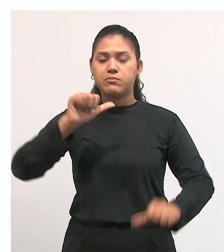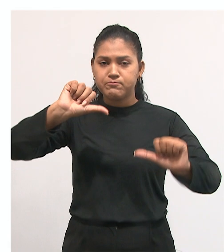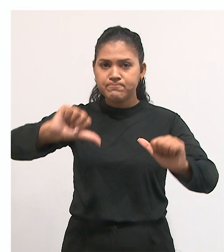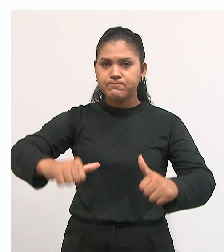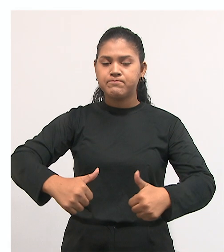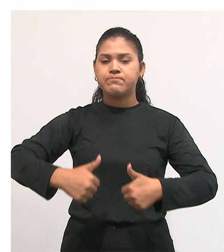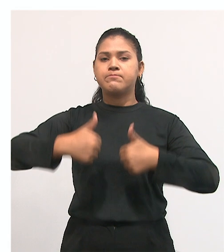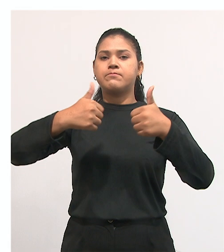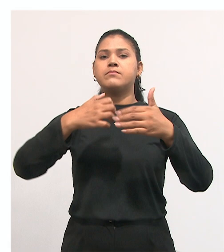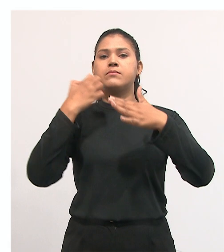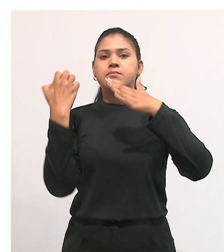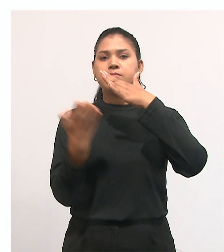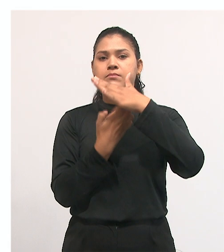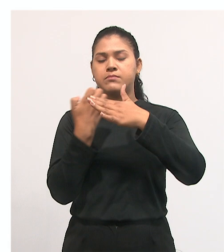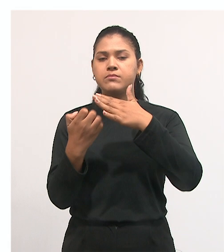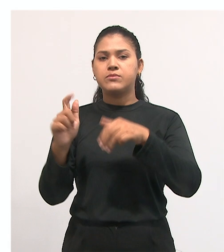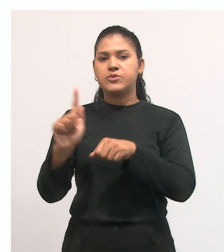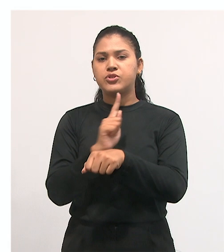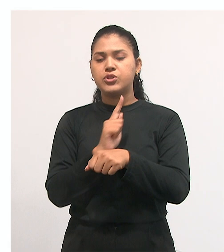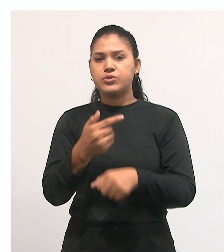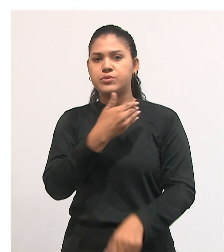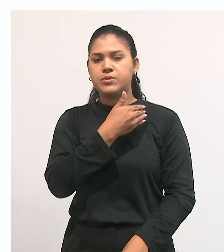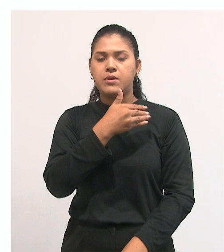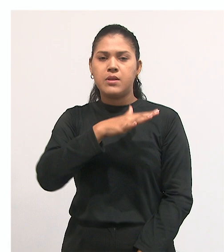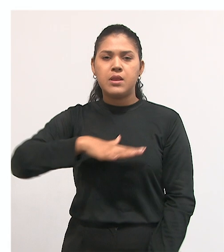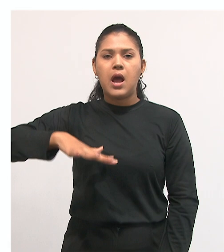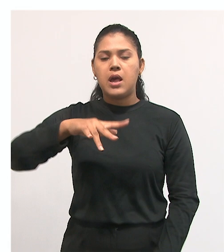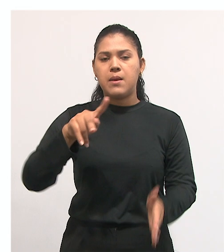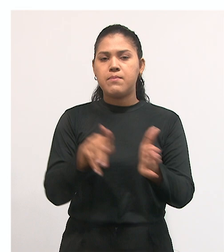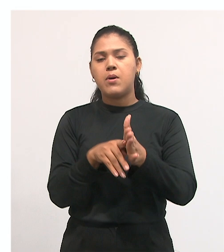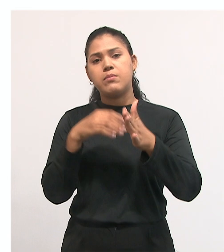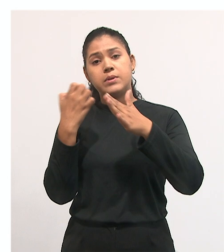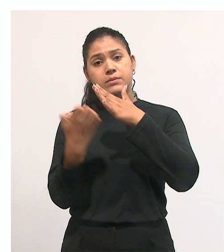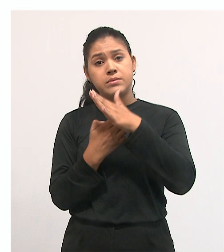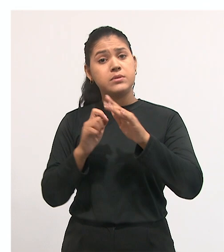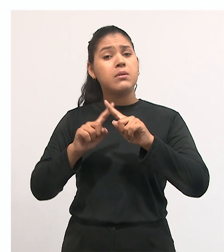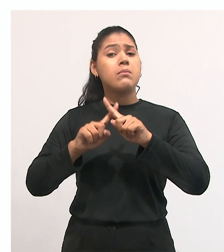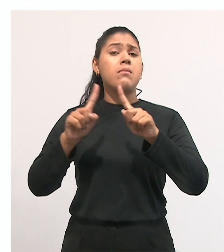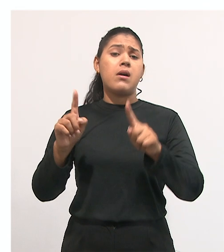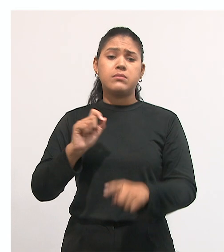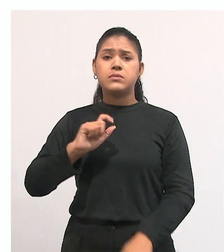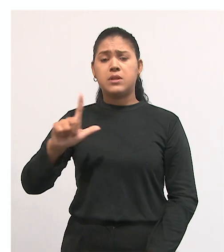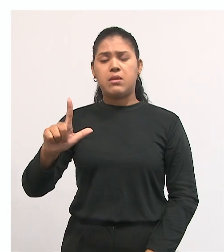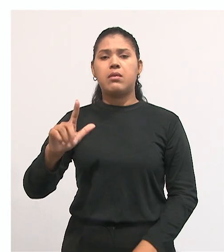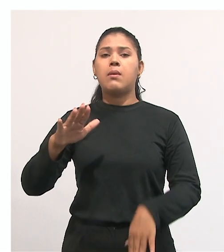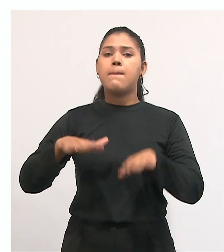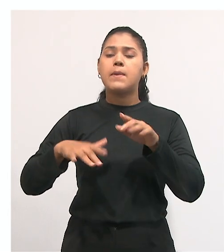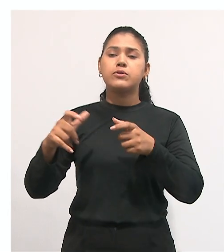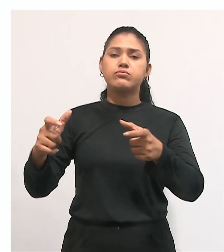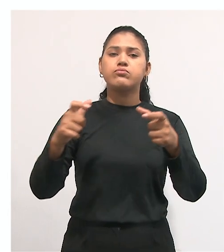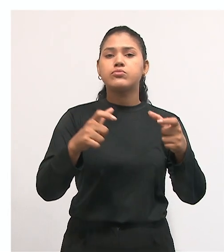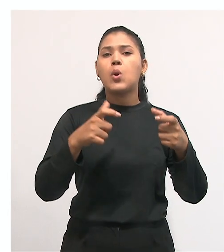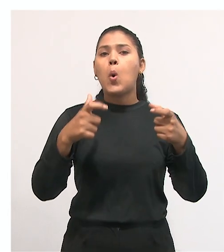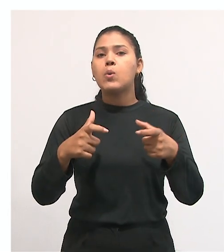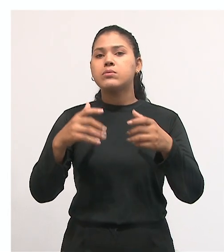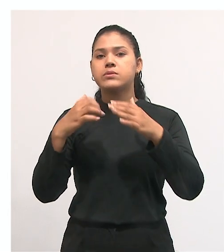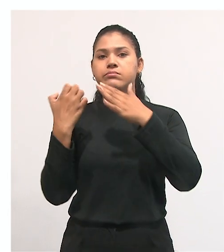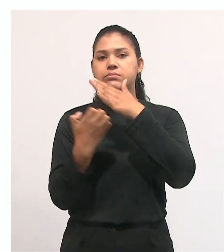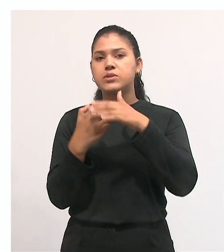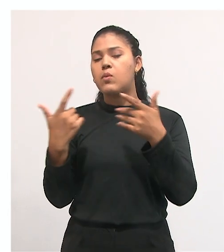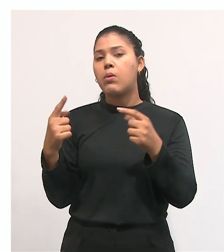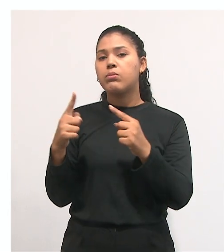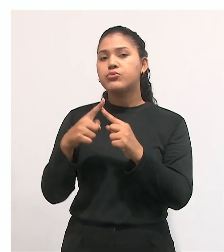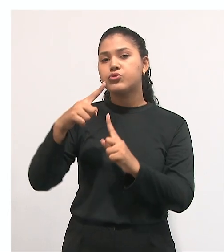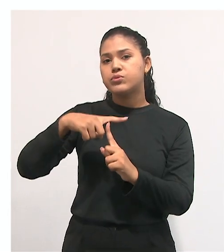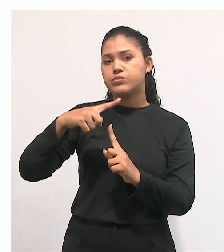tornar bastante importante para uma empresa, a depender, evidentemente, do tamanho dessa empresa, perfeito? Alguns aspectos